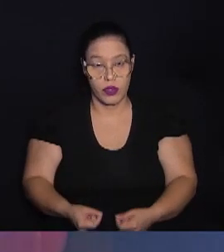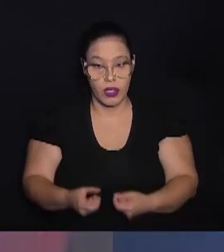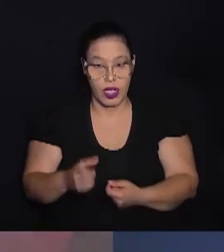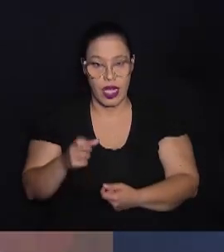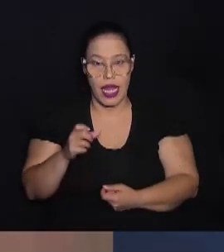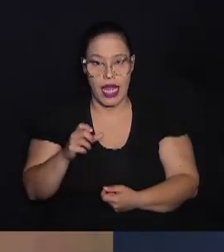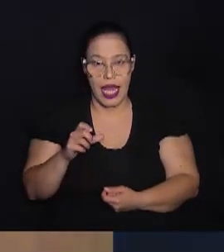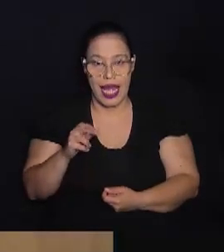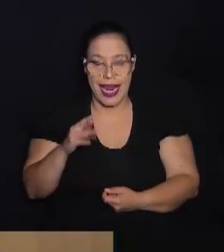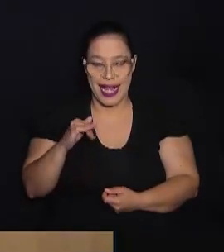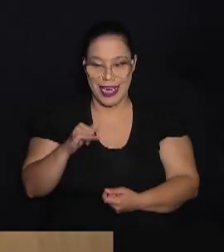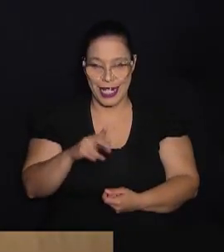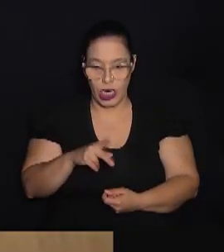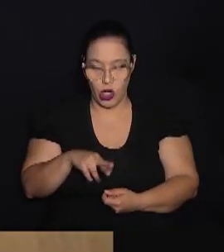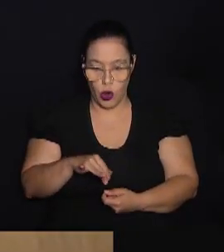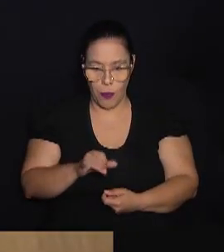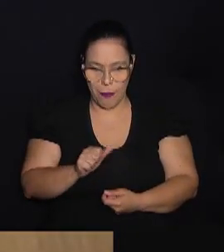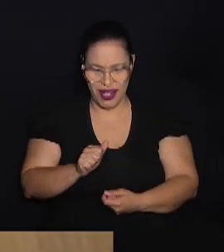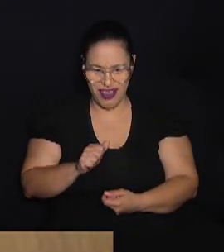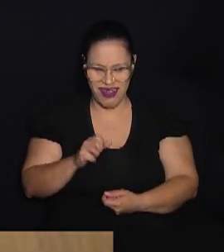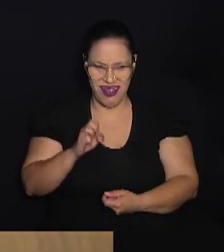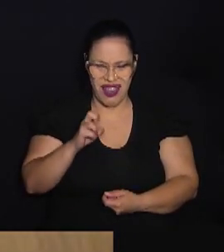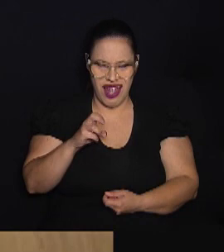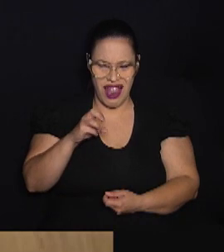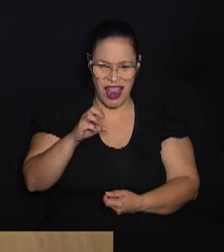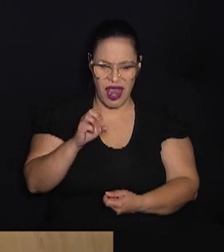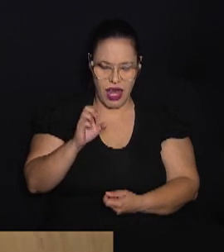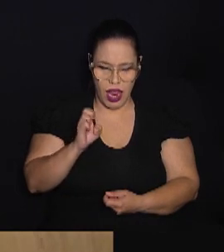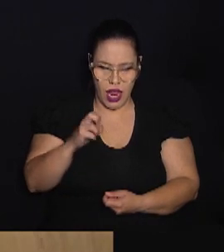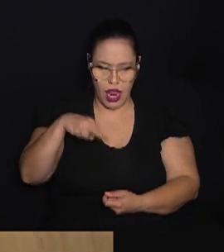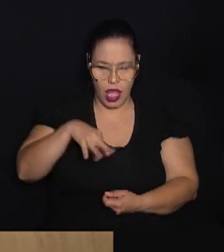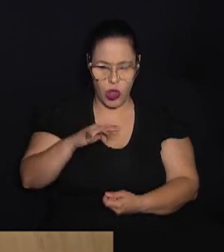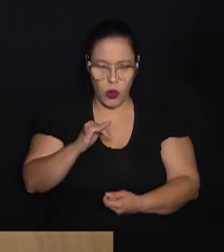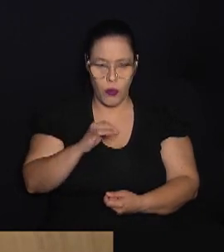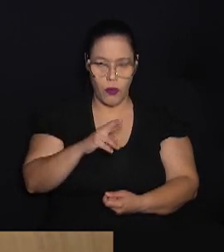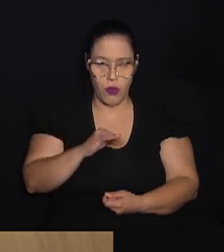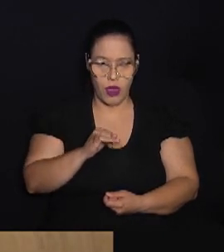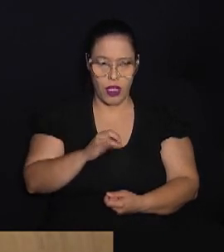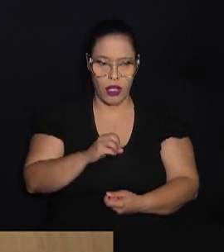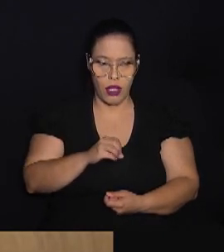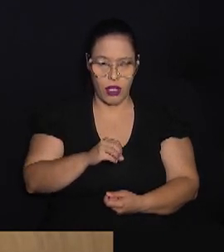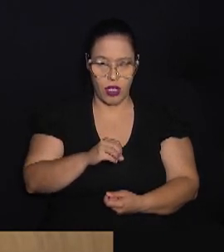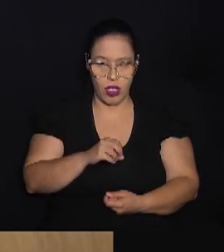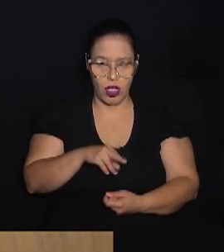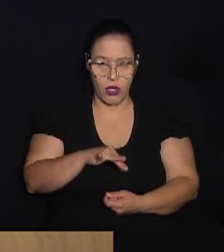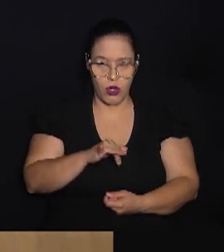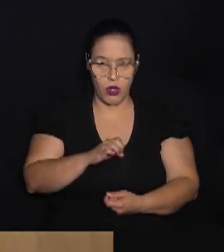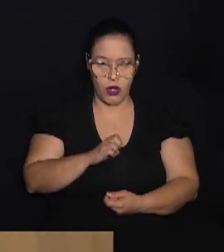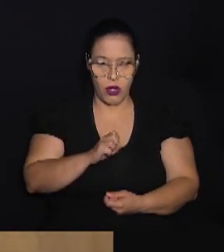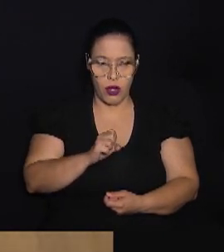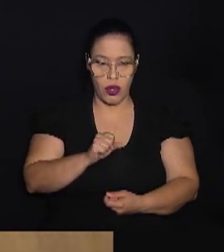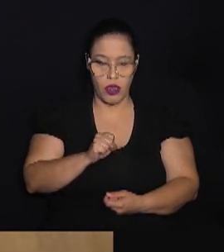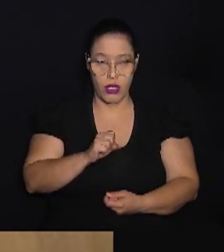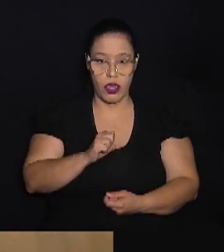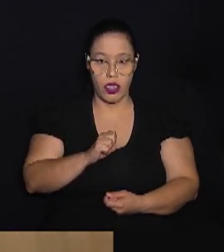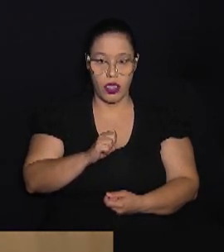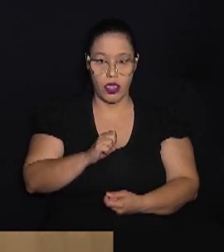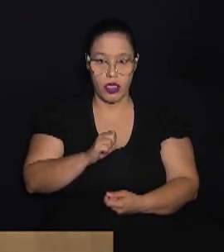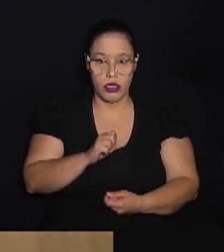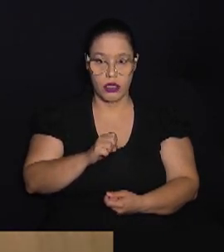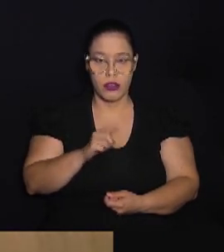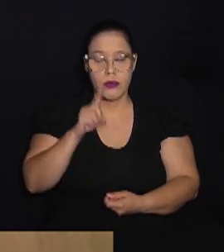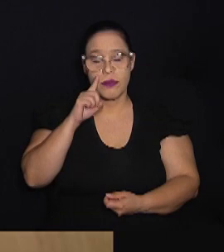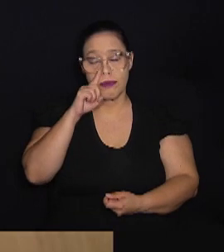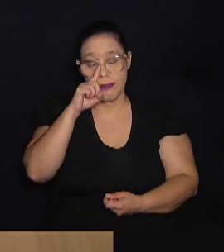carcinoma endometrioide, tá? Esse que corresponde à maioria dos casos, e muitos deles estão associados a um fator de risco que a gente